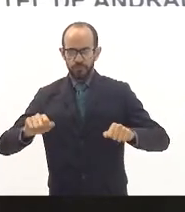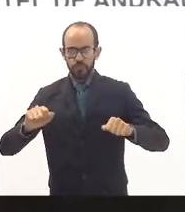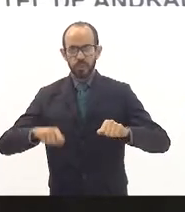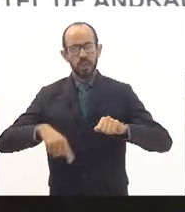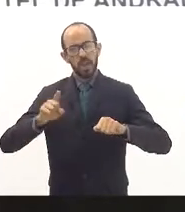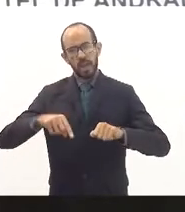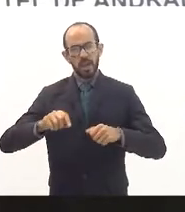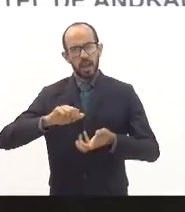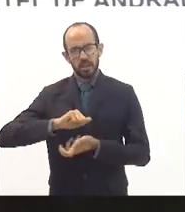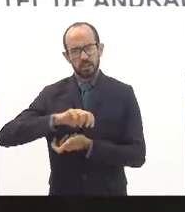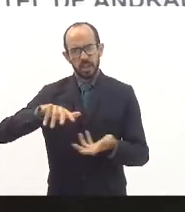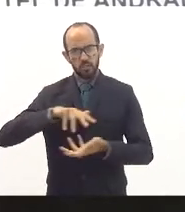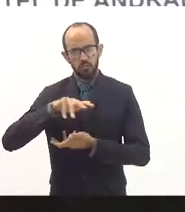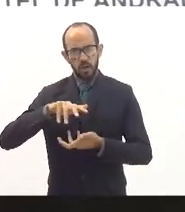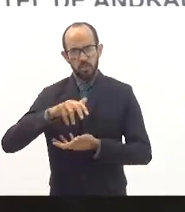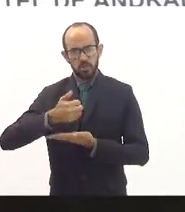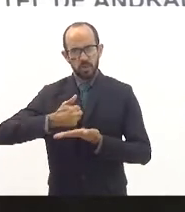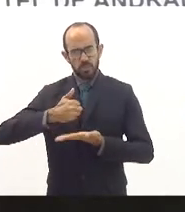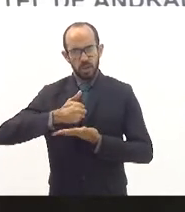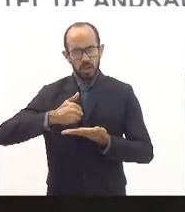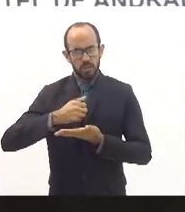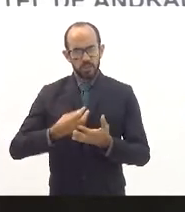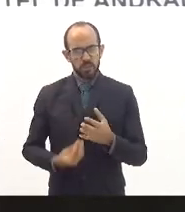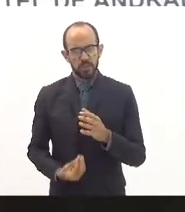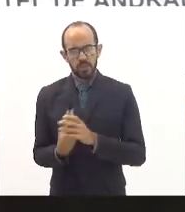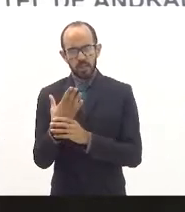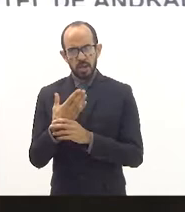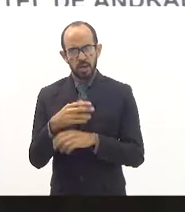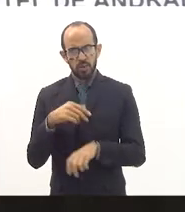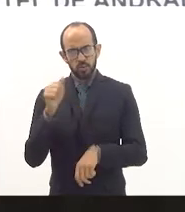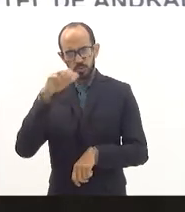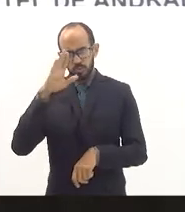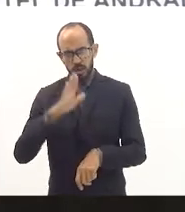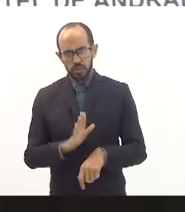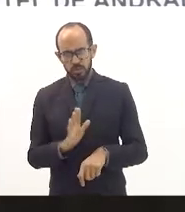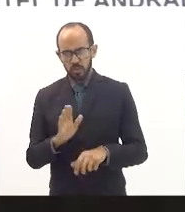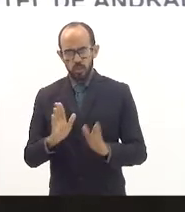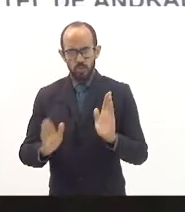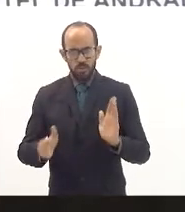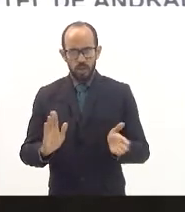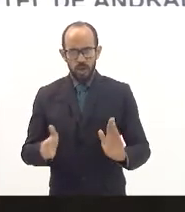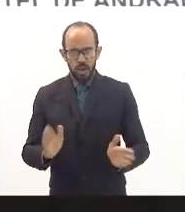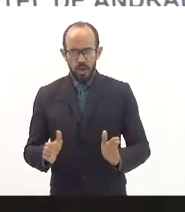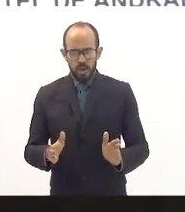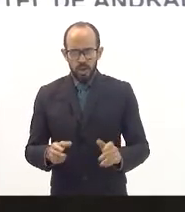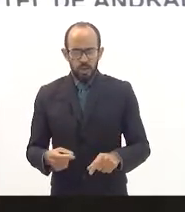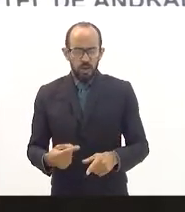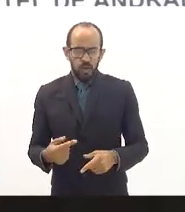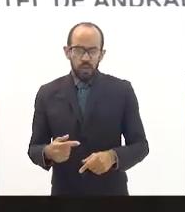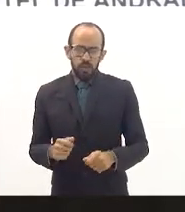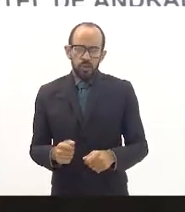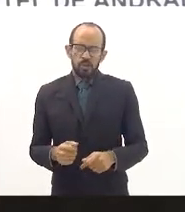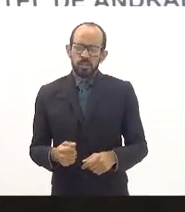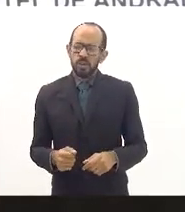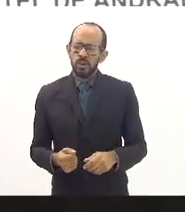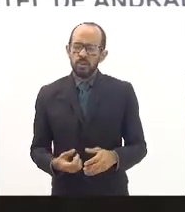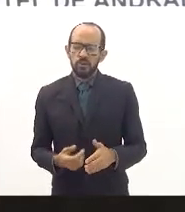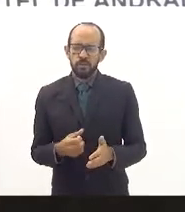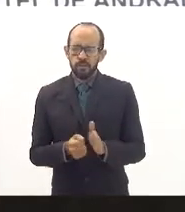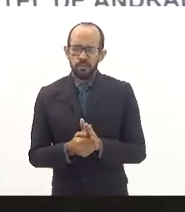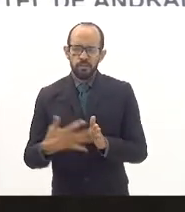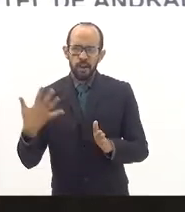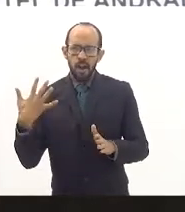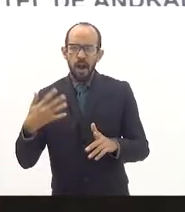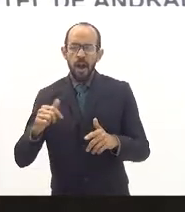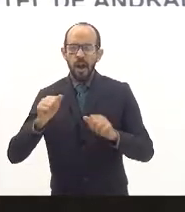de base, inaugurando no país um período de grande efervescência política e cultural,